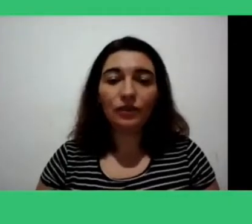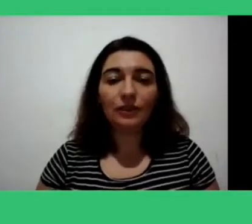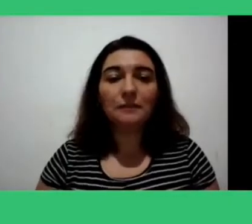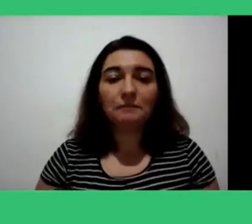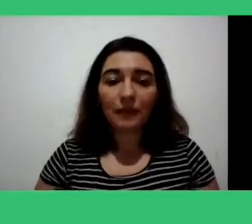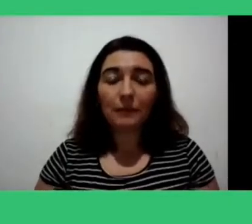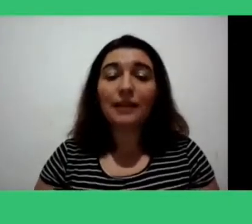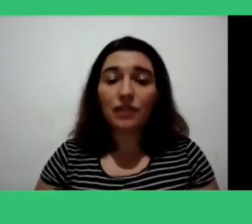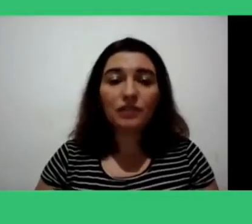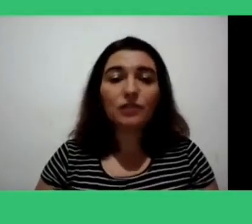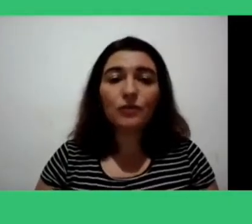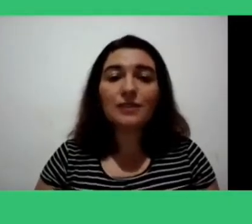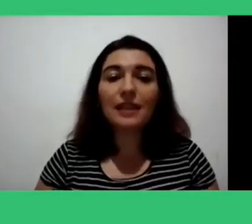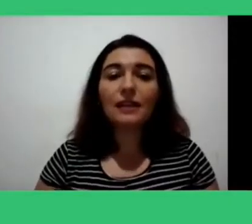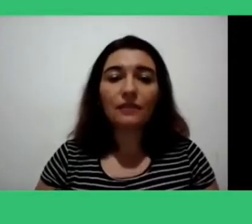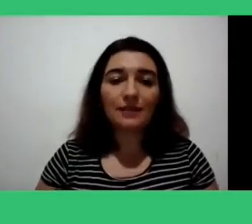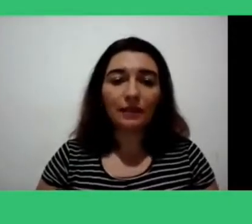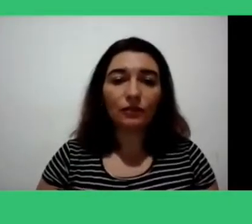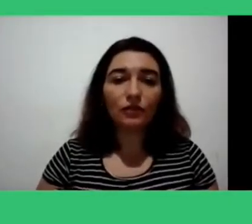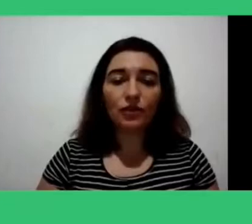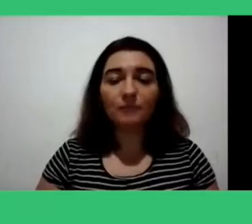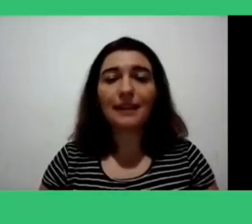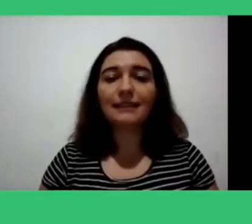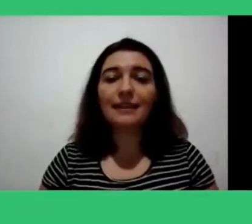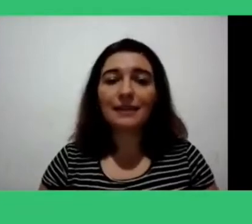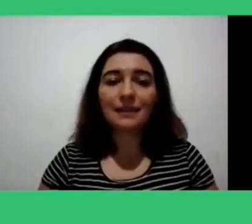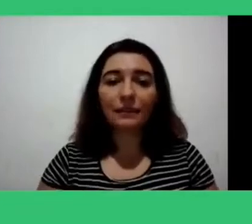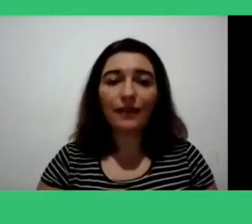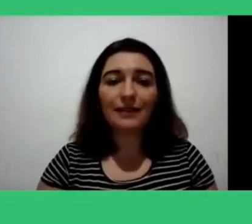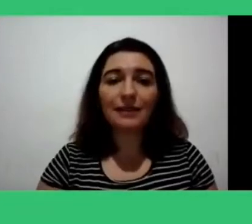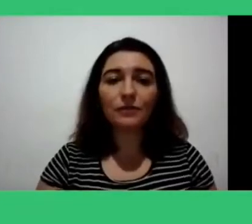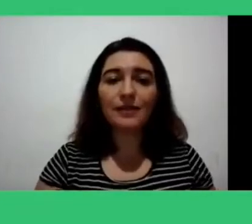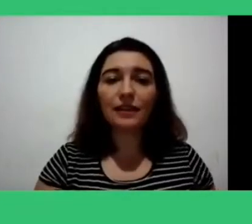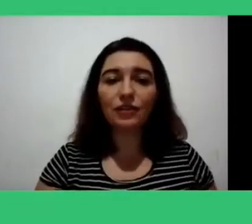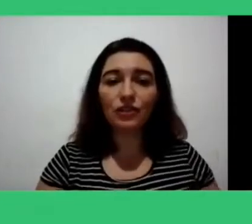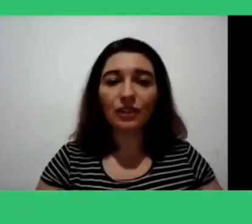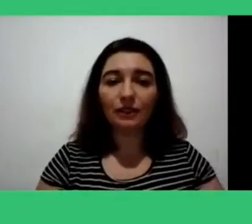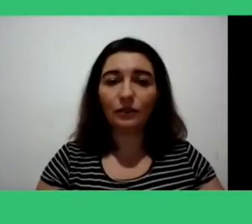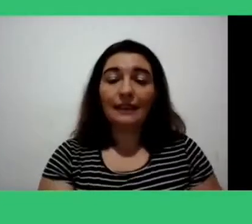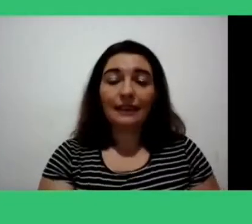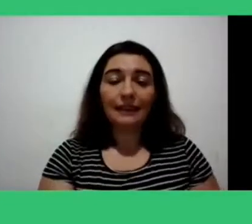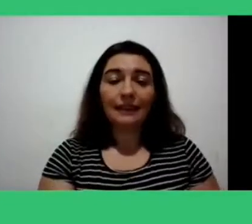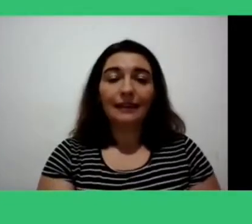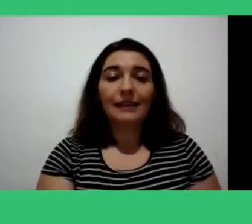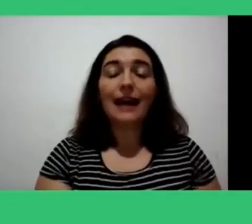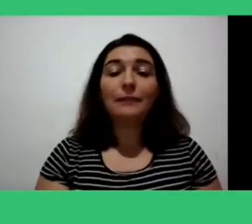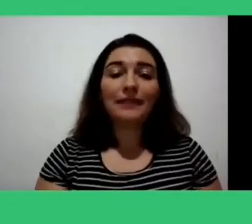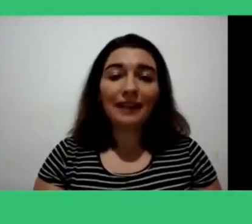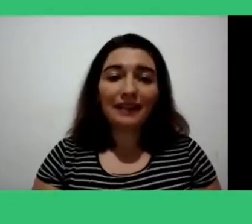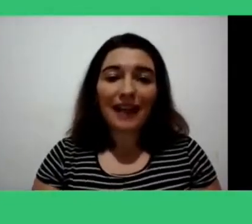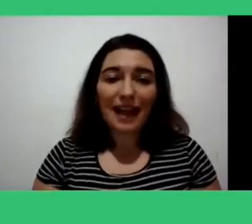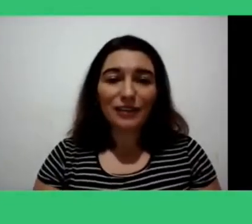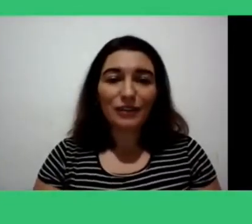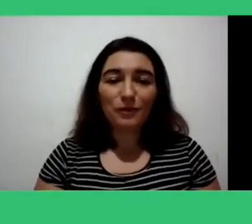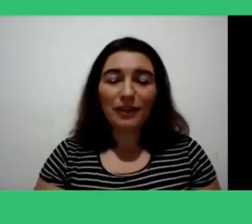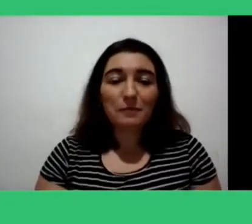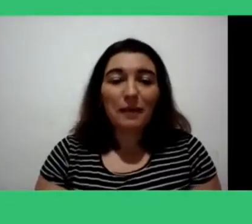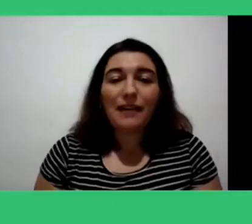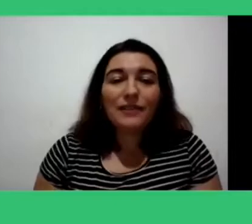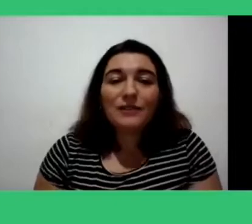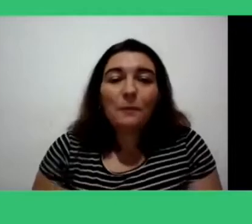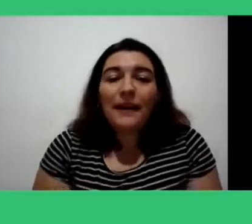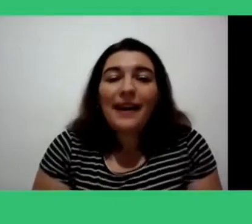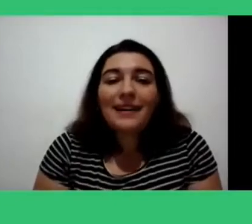dentro de práticas discursivas, dentro de sentenças que façam sentido. E arbitrariedade, porque